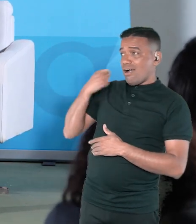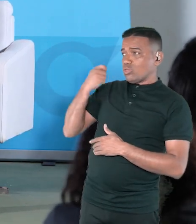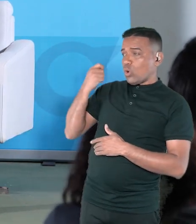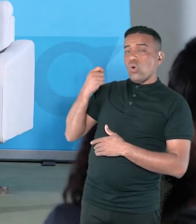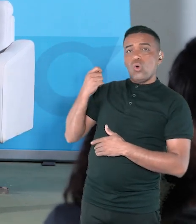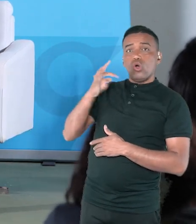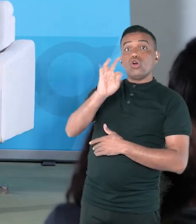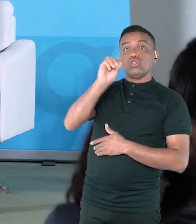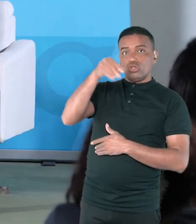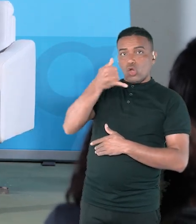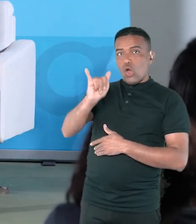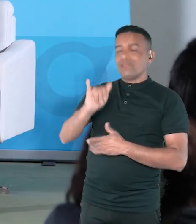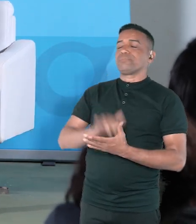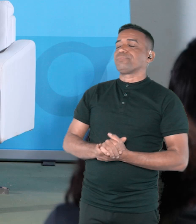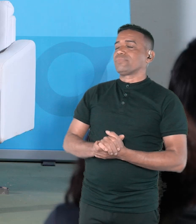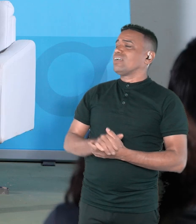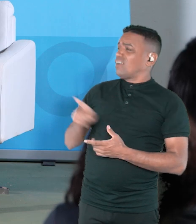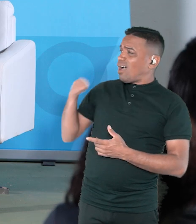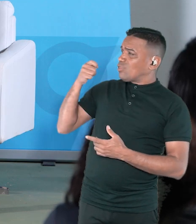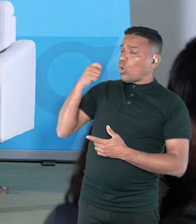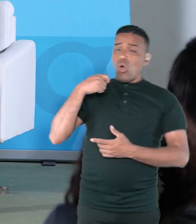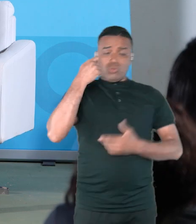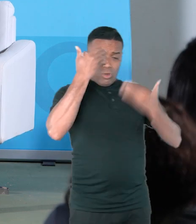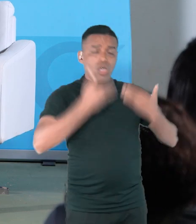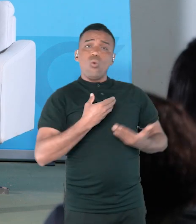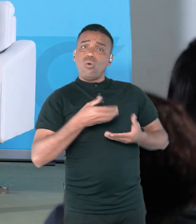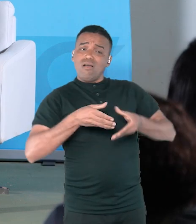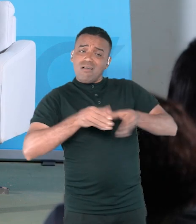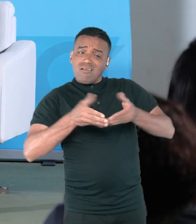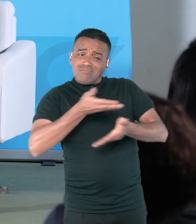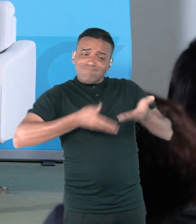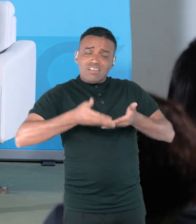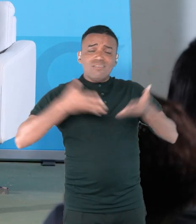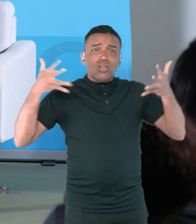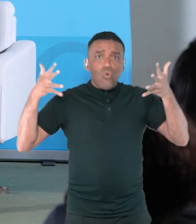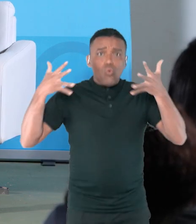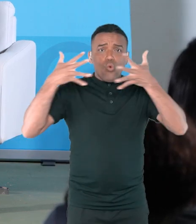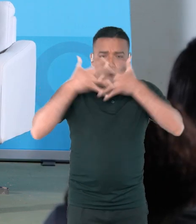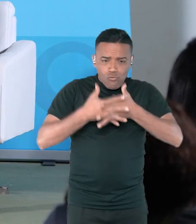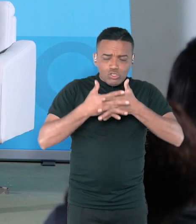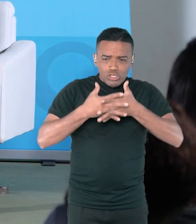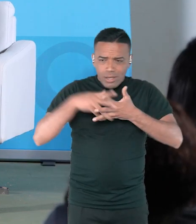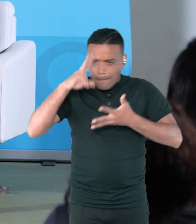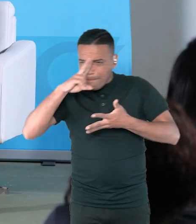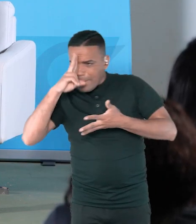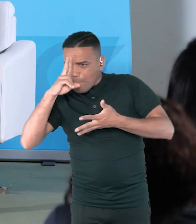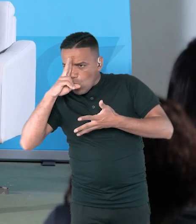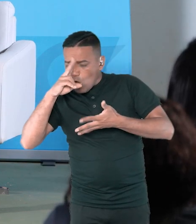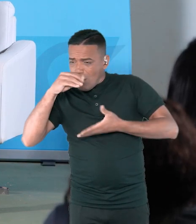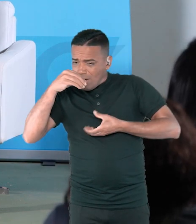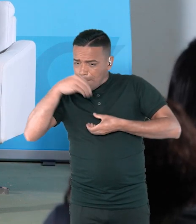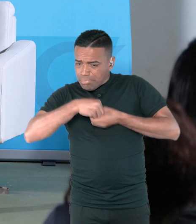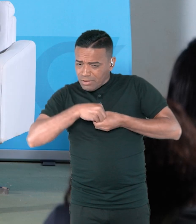falo para o Tony, você viveu como ator, o que nós vivemos como atores aqui, será que não vai se confundir no final da nossa vida, na nossa